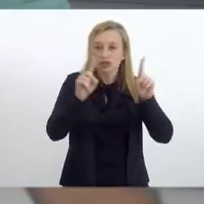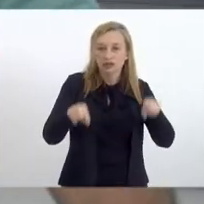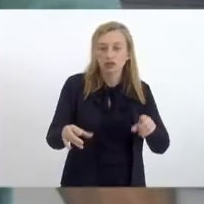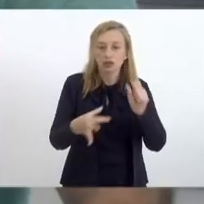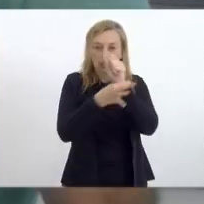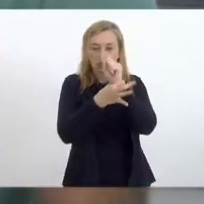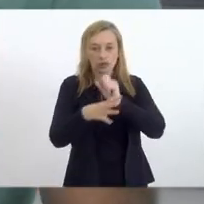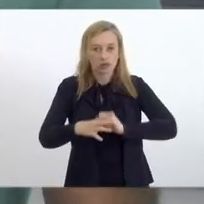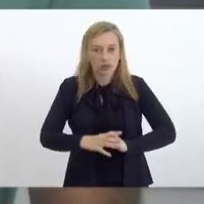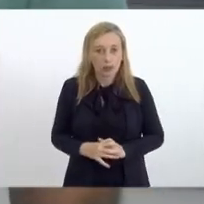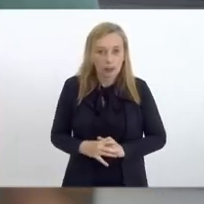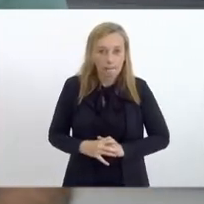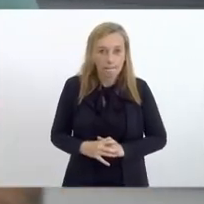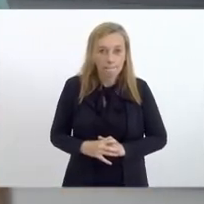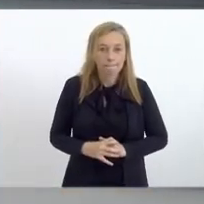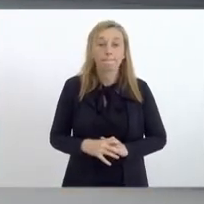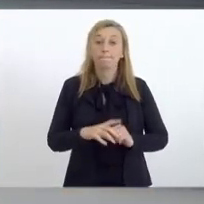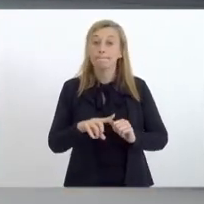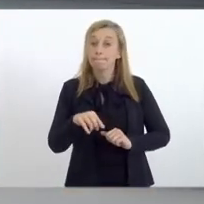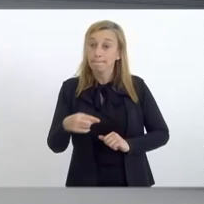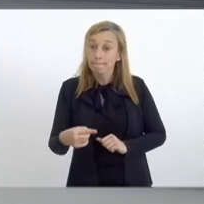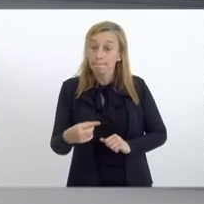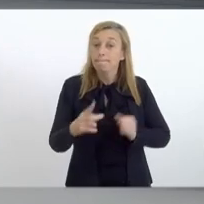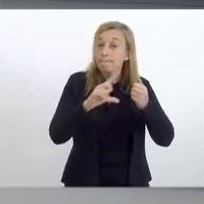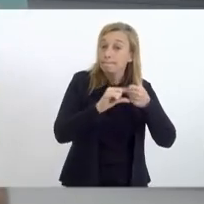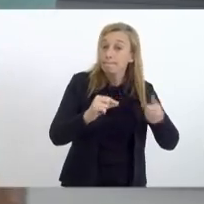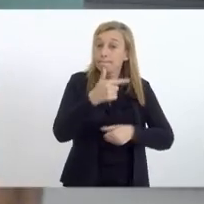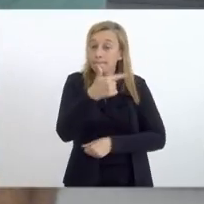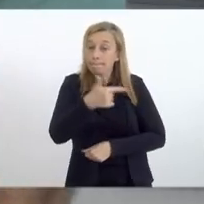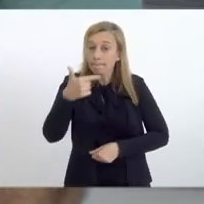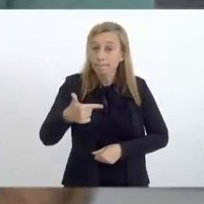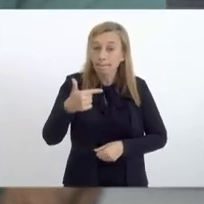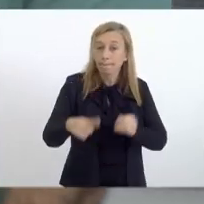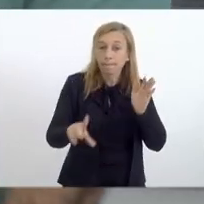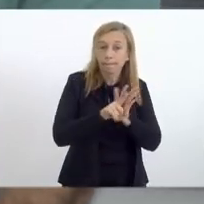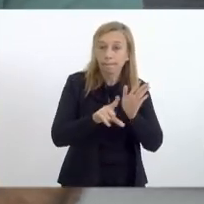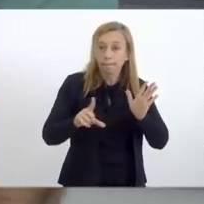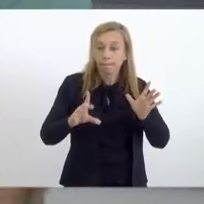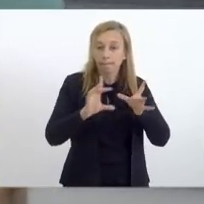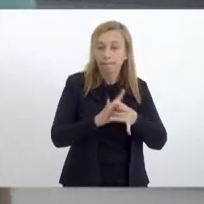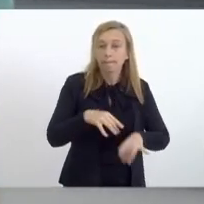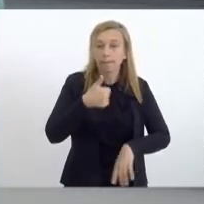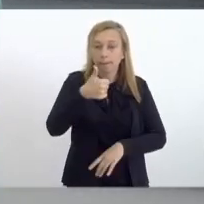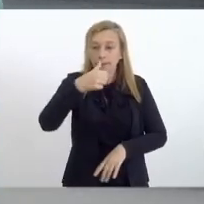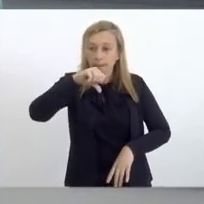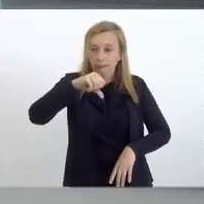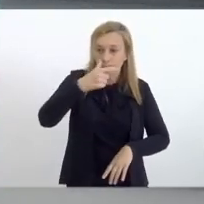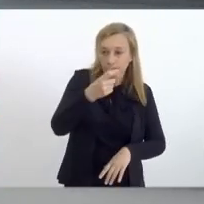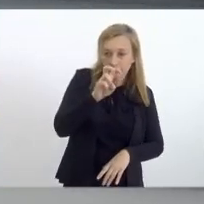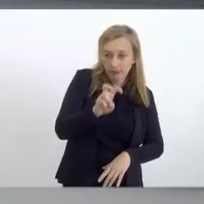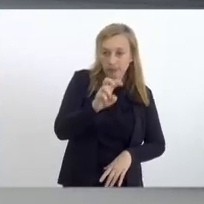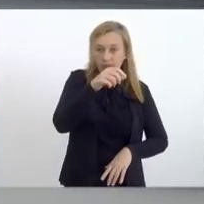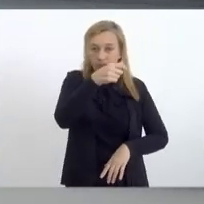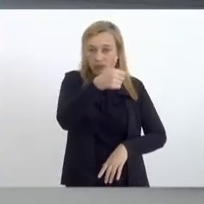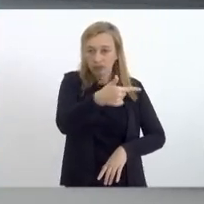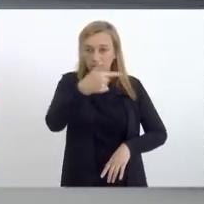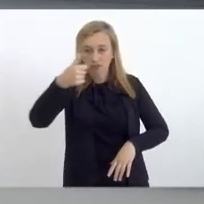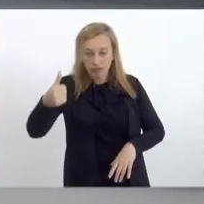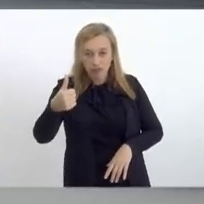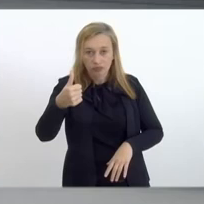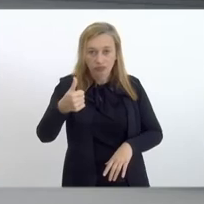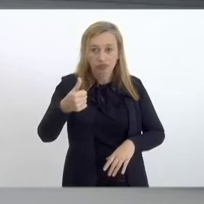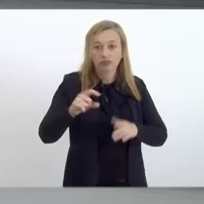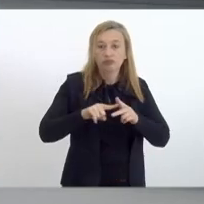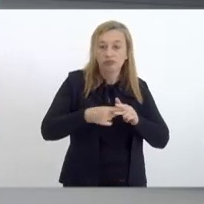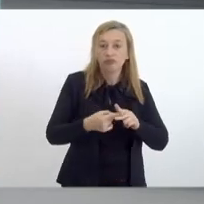segurados. Na sequência, o artigo 22 da Lei Complementar 195, de 2021, regulamenta a